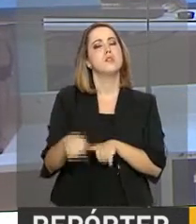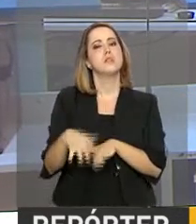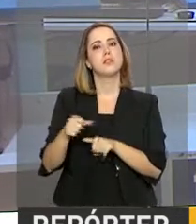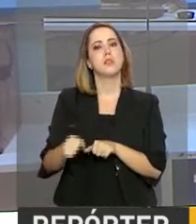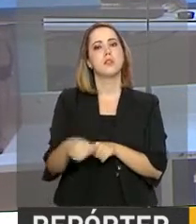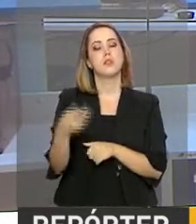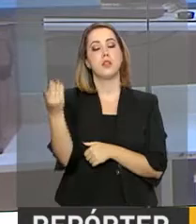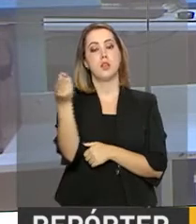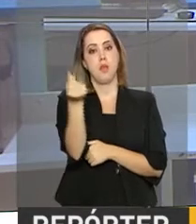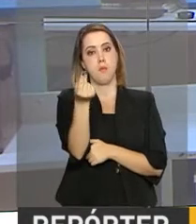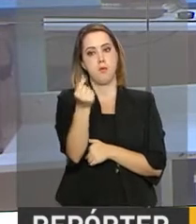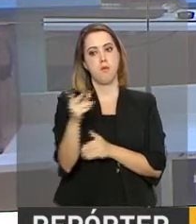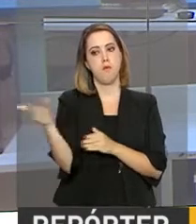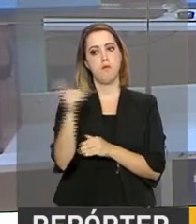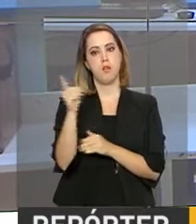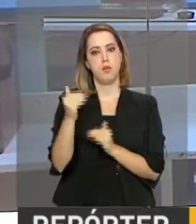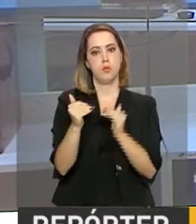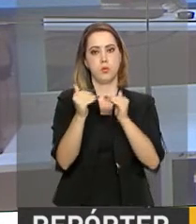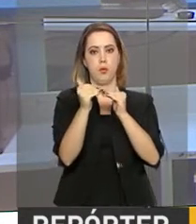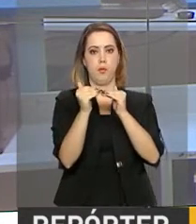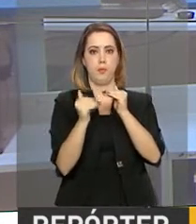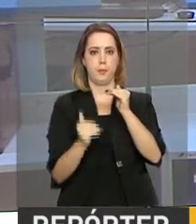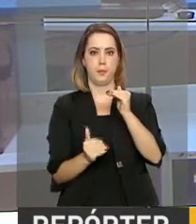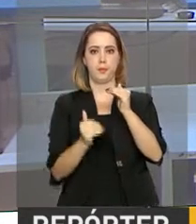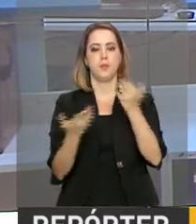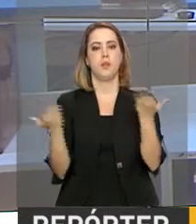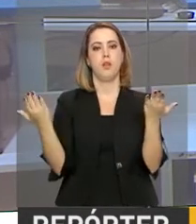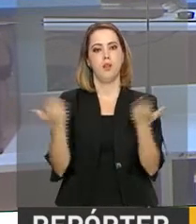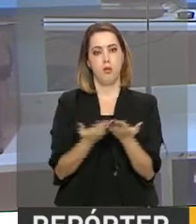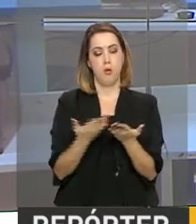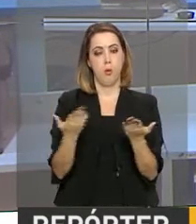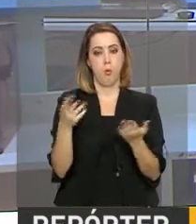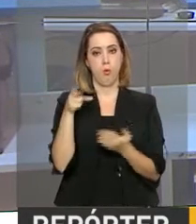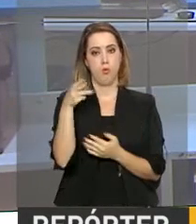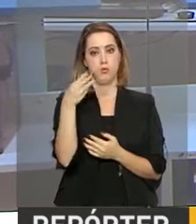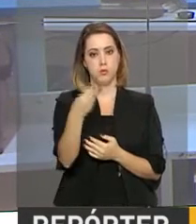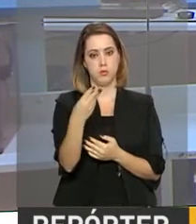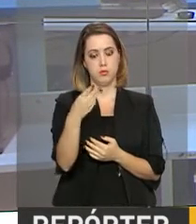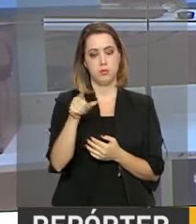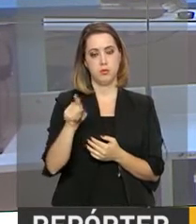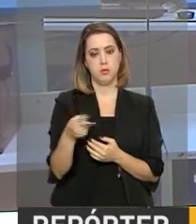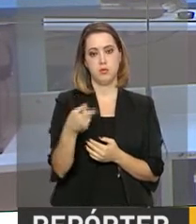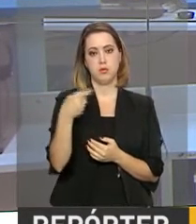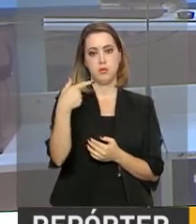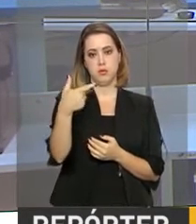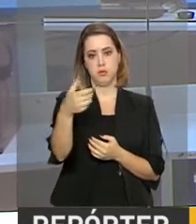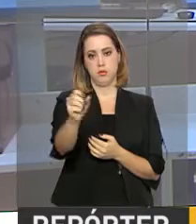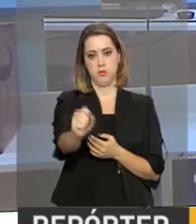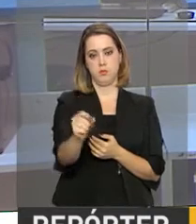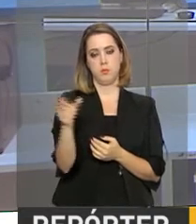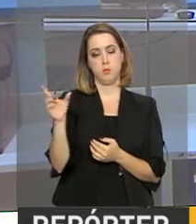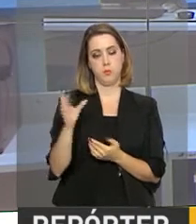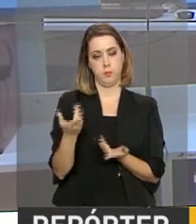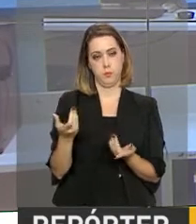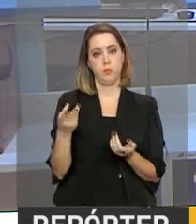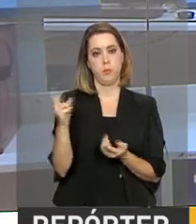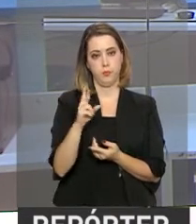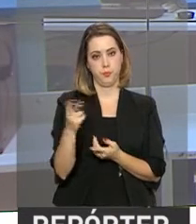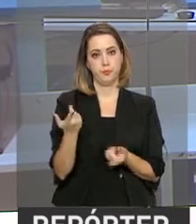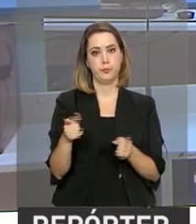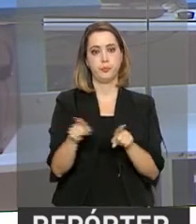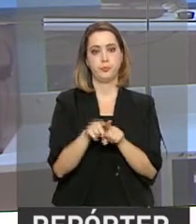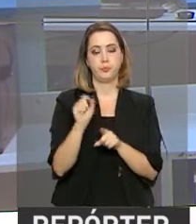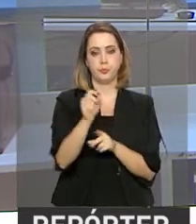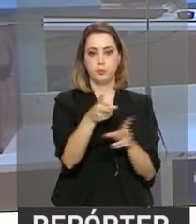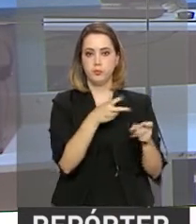a moeda norte americana estava cotada três reais e vinte e cinco centavos e nesta quinta feira foi negociada três reais e vinte centavos segundo